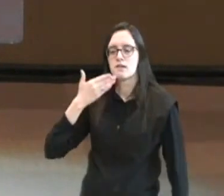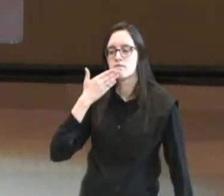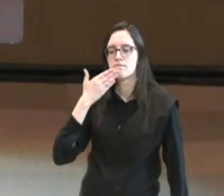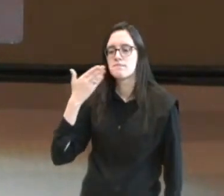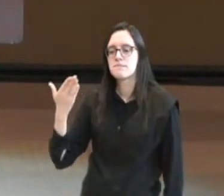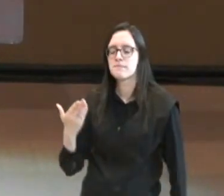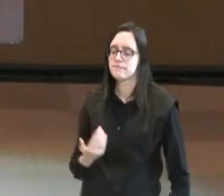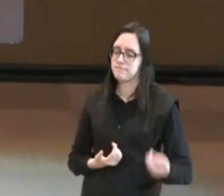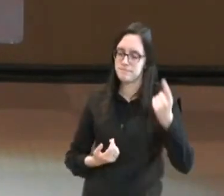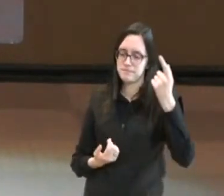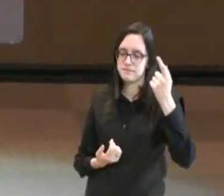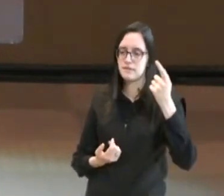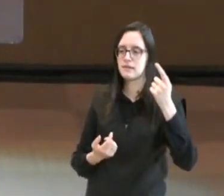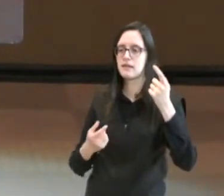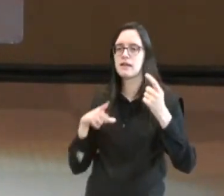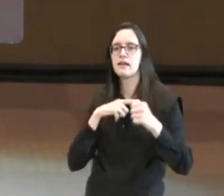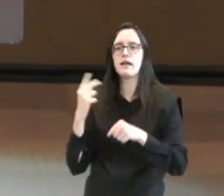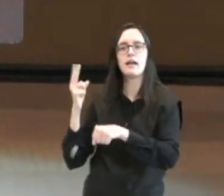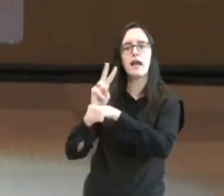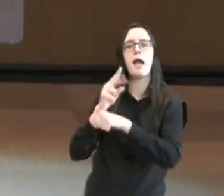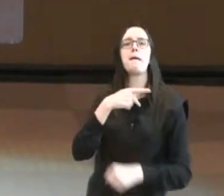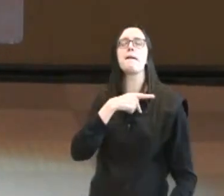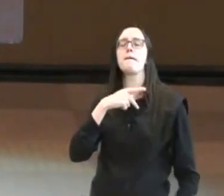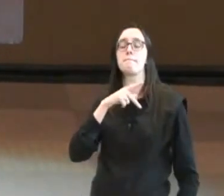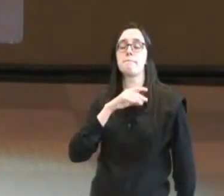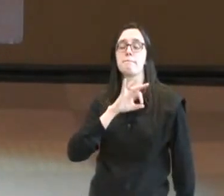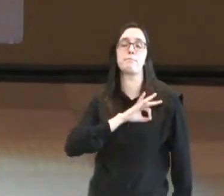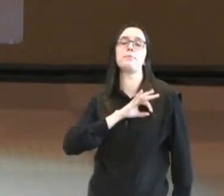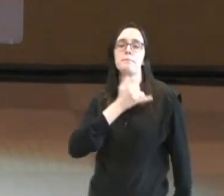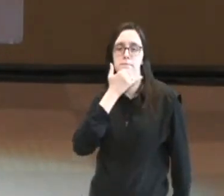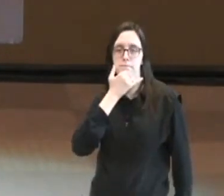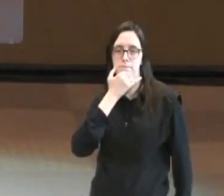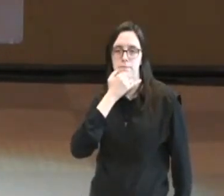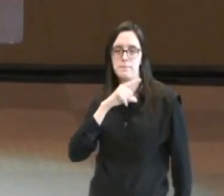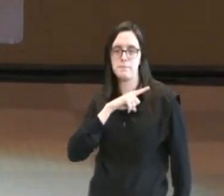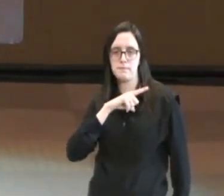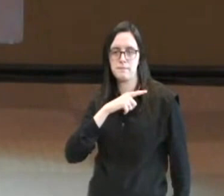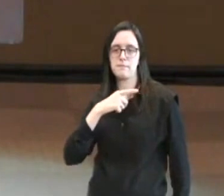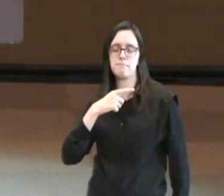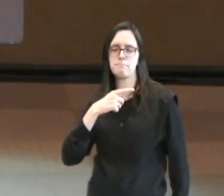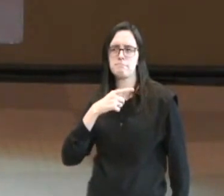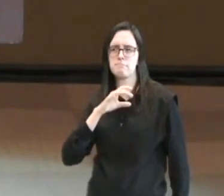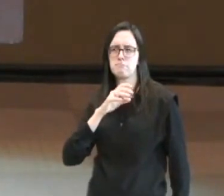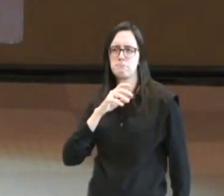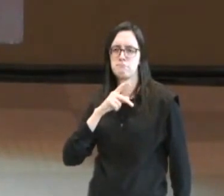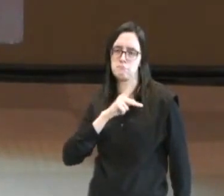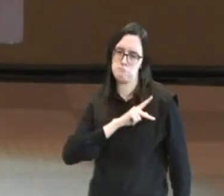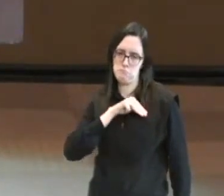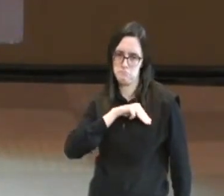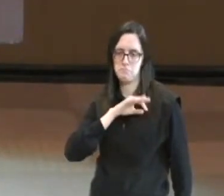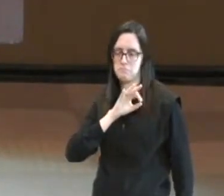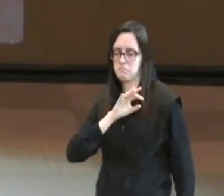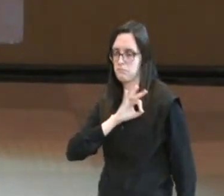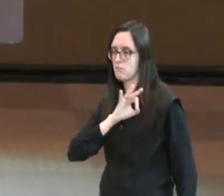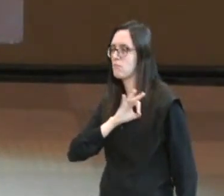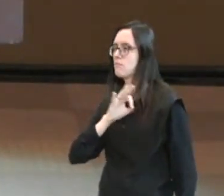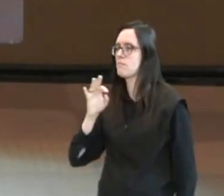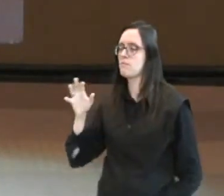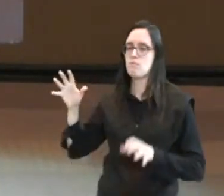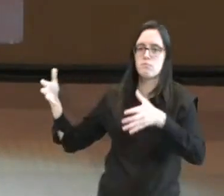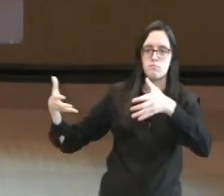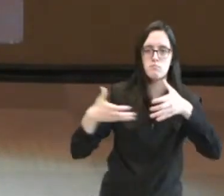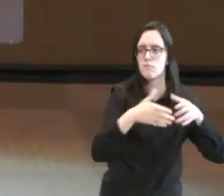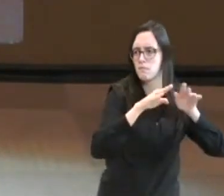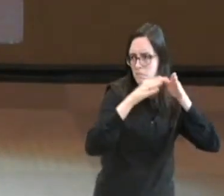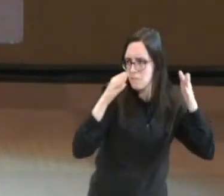como é que se diz? Uma proteção da PM, policiamento extensivo, acho que é alguma coisa assim. Pedi um palanque, disse,